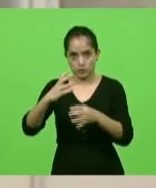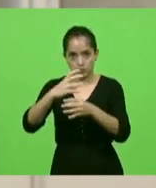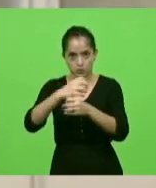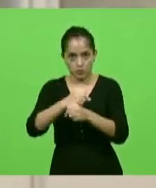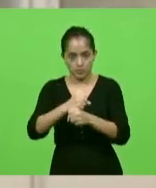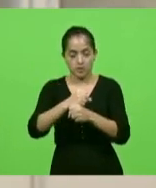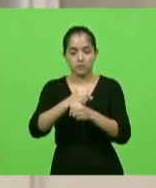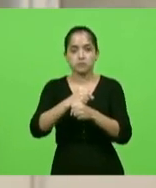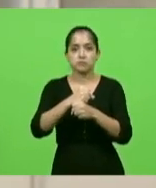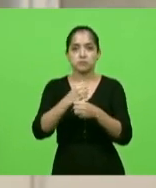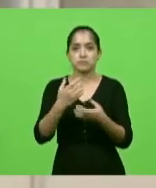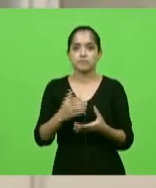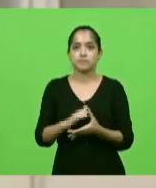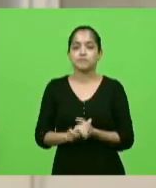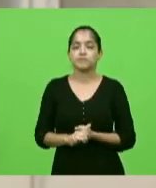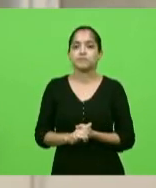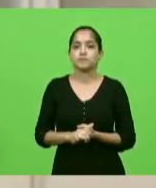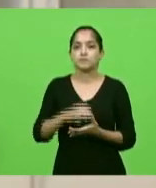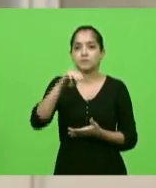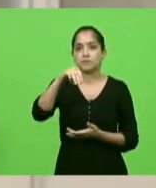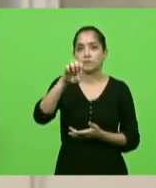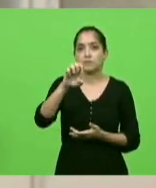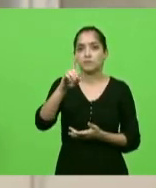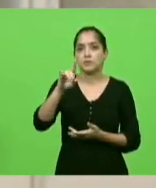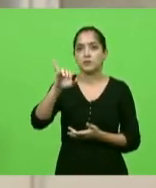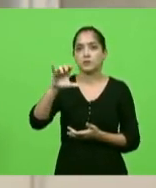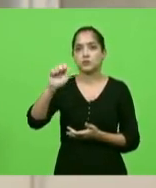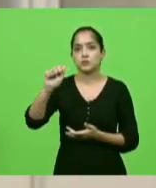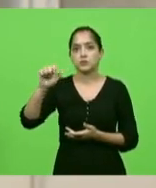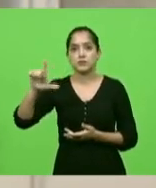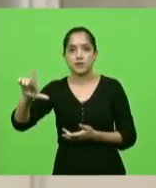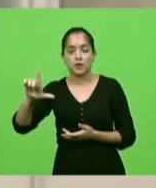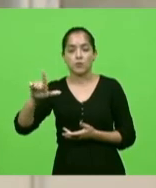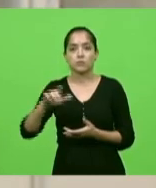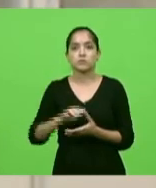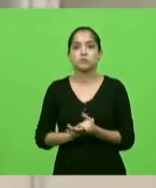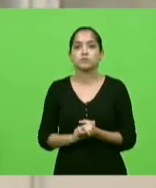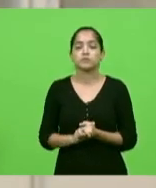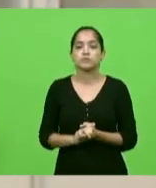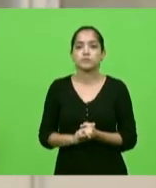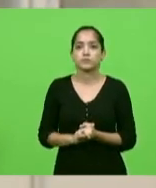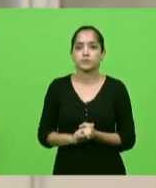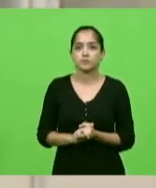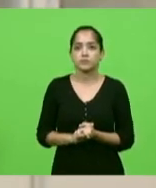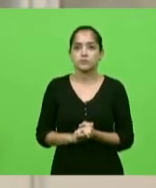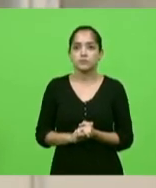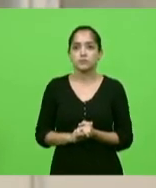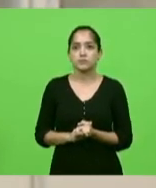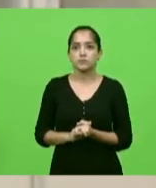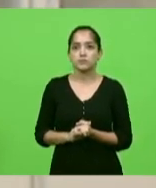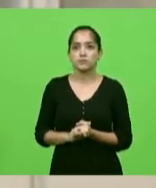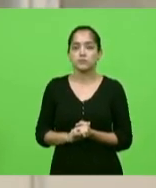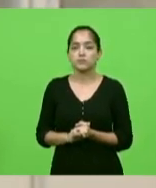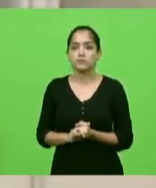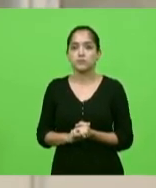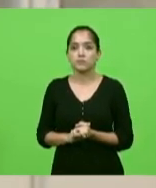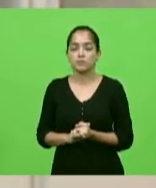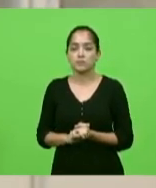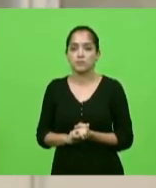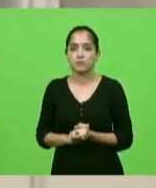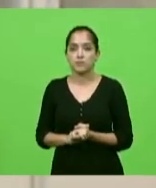respiradores medicals e 35 da fornecedor acima a van segue